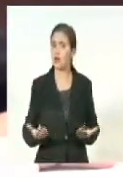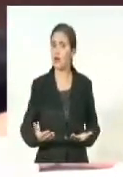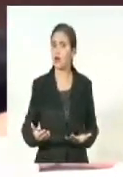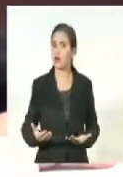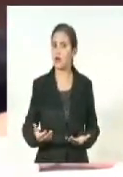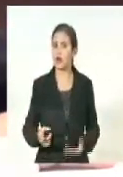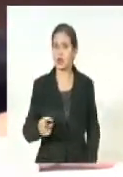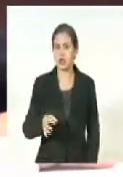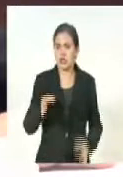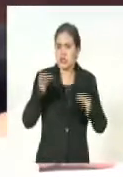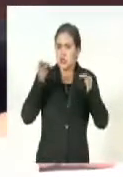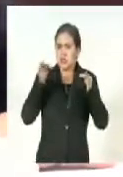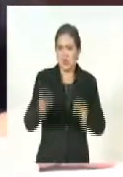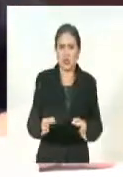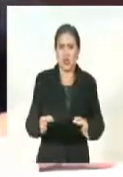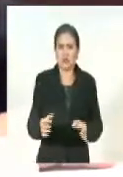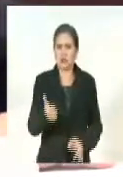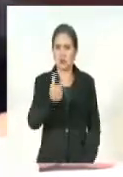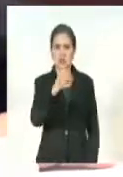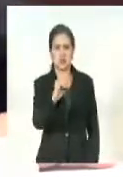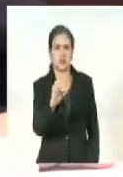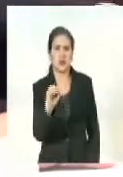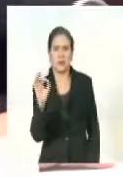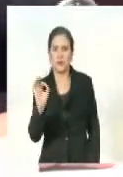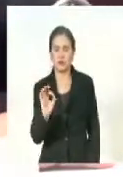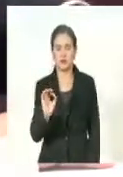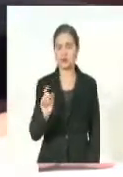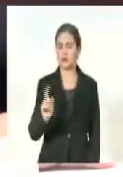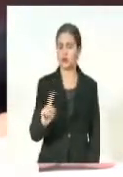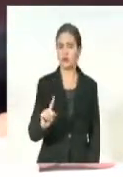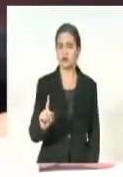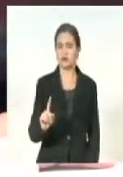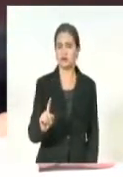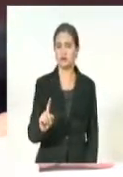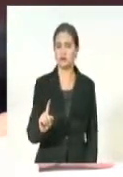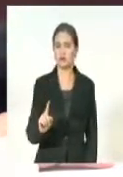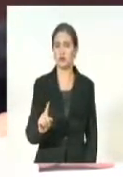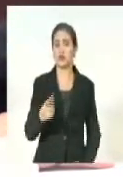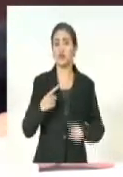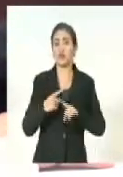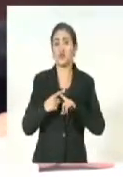infalível. Só Deus não erra.